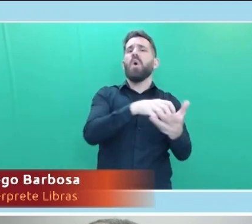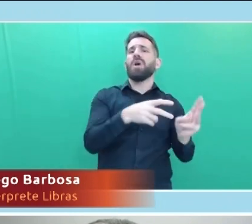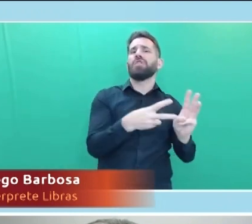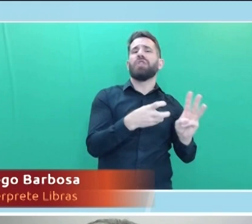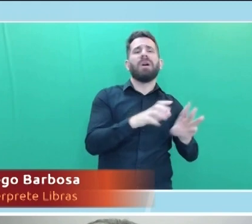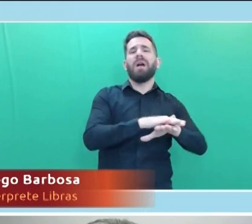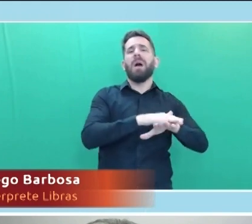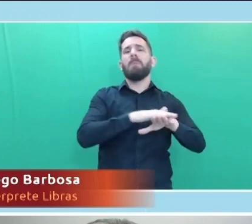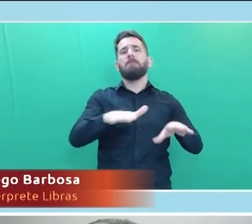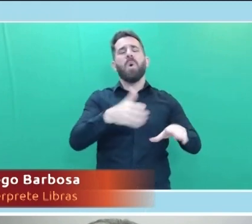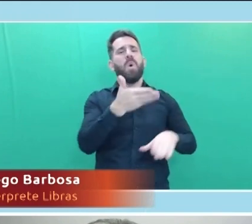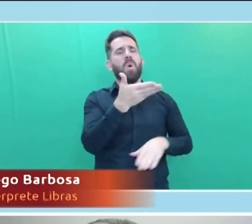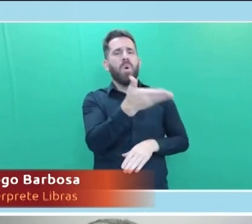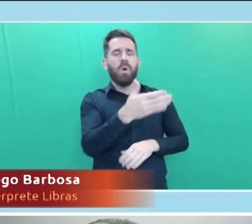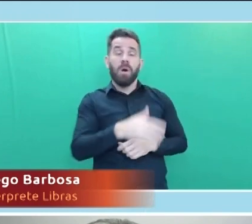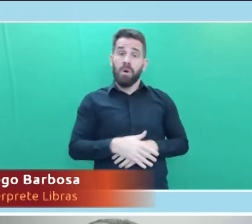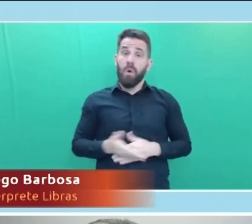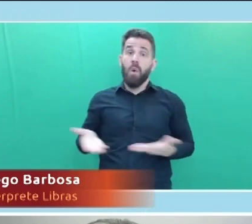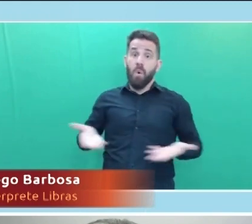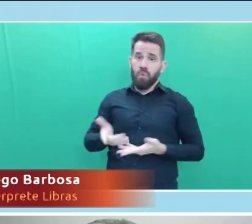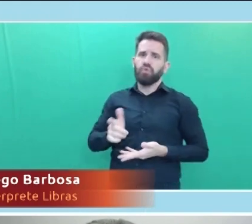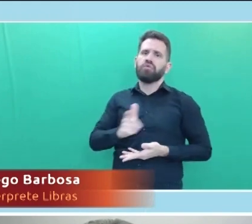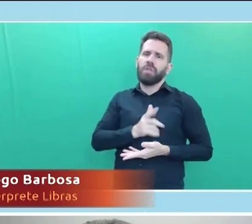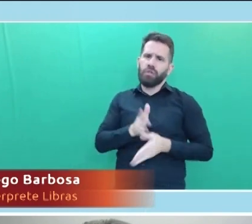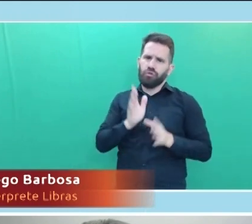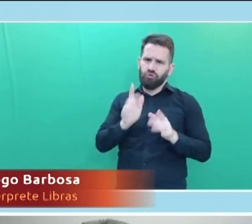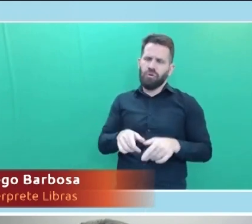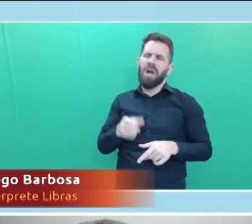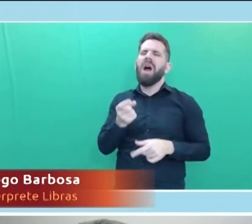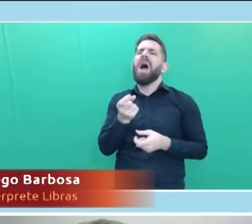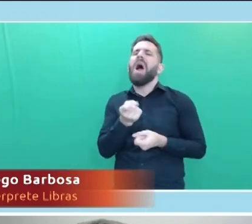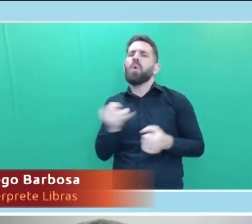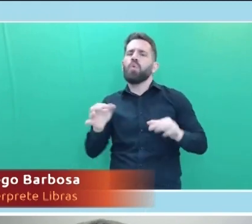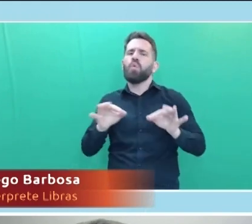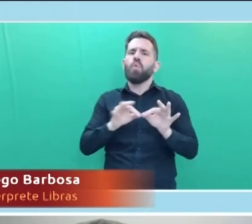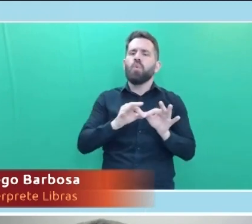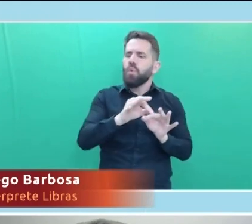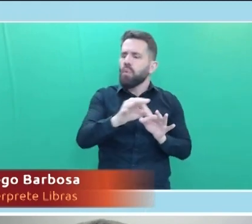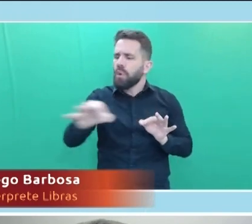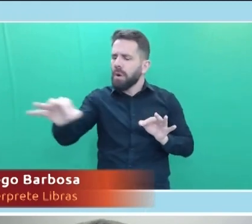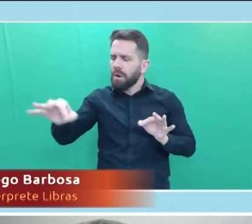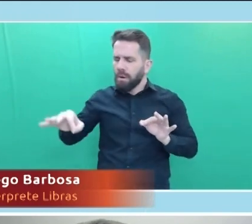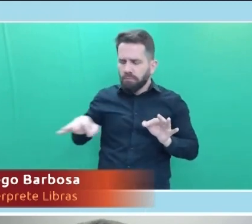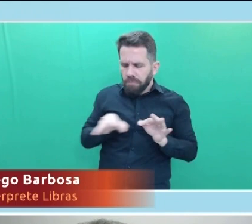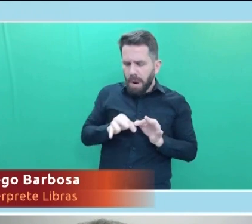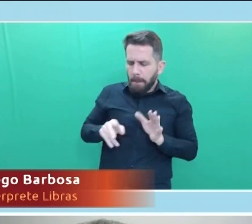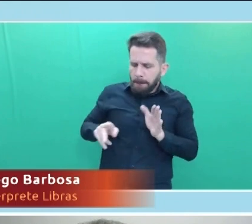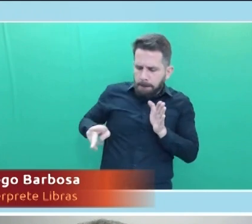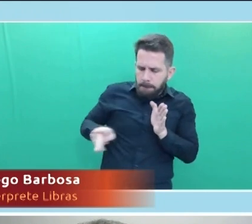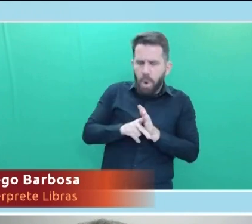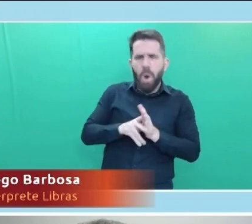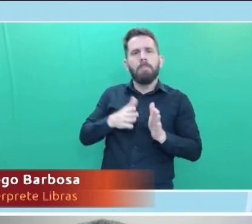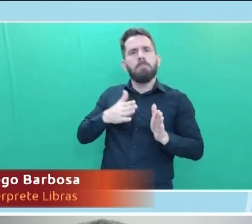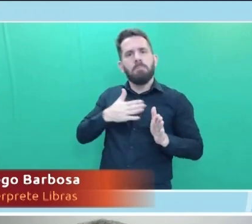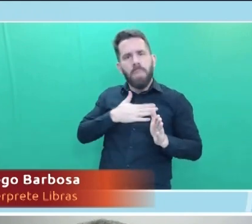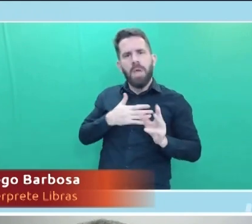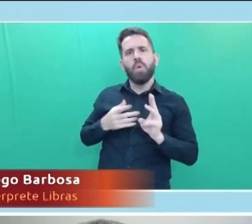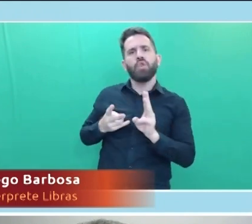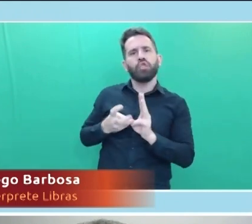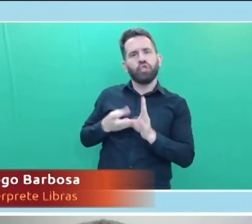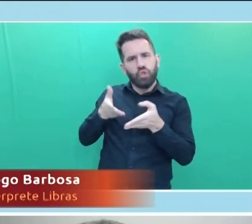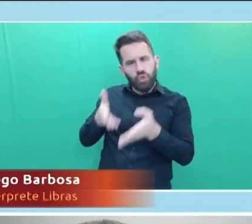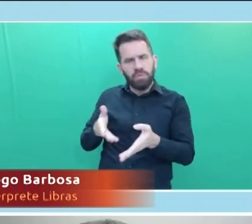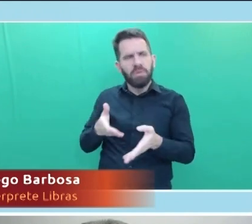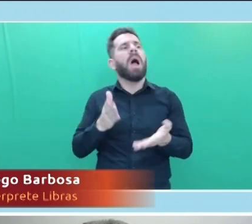hoje nós temos um território demarcado, alguns não é demarcado. Então, os